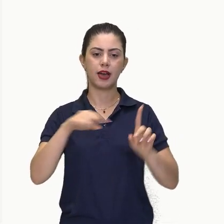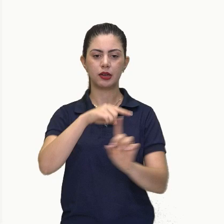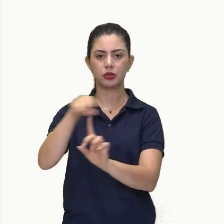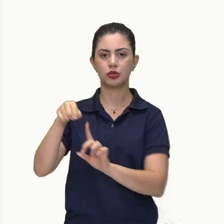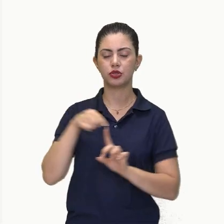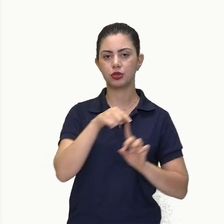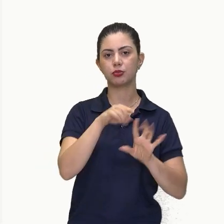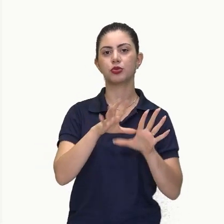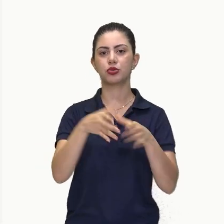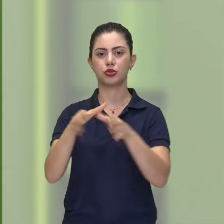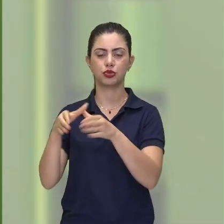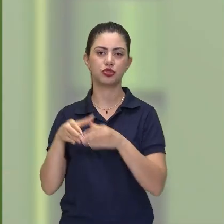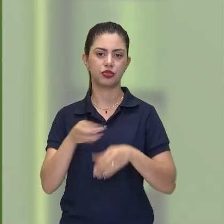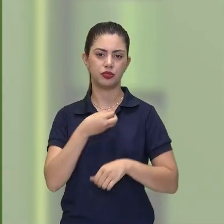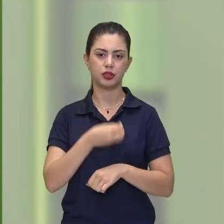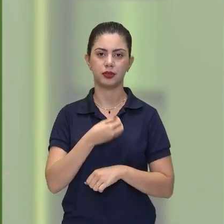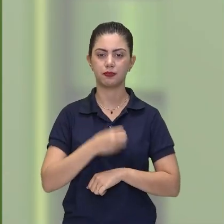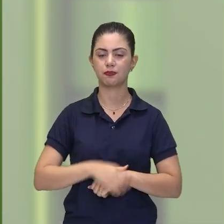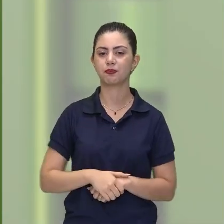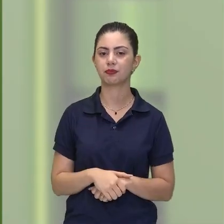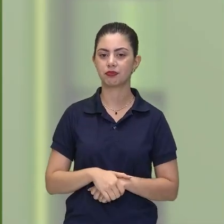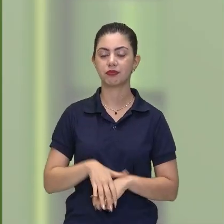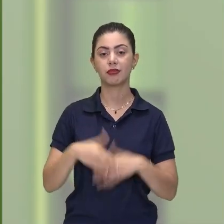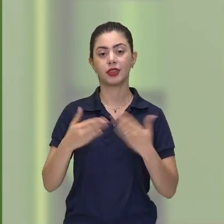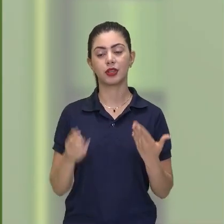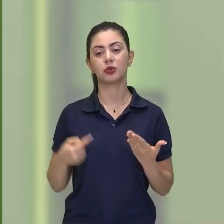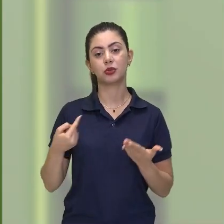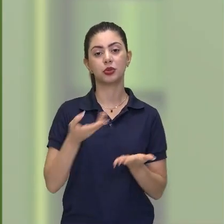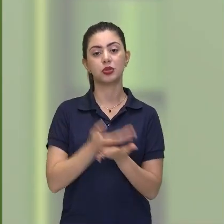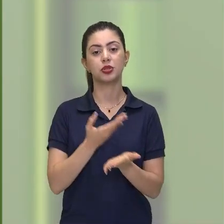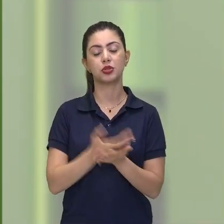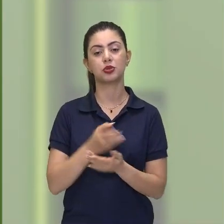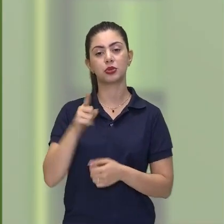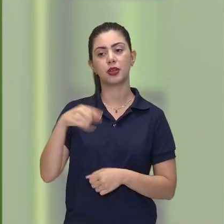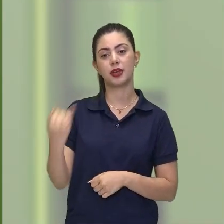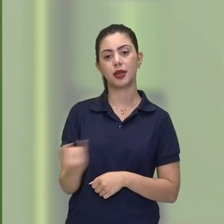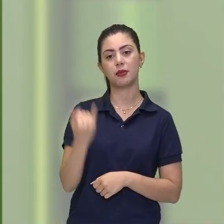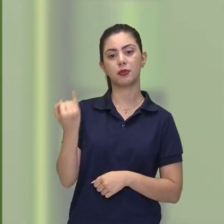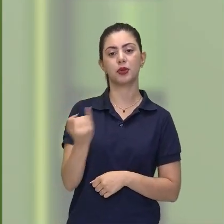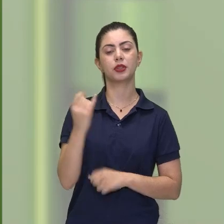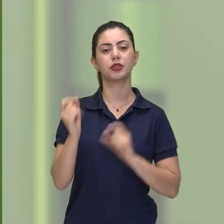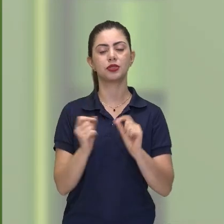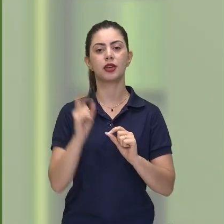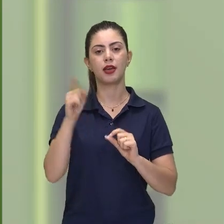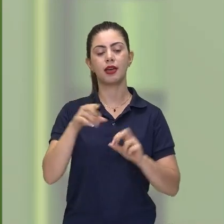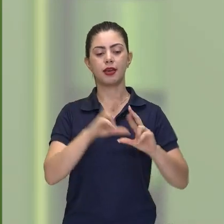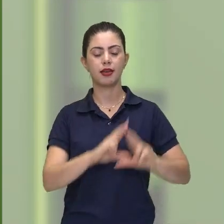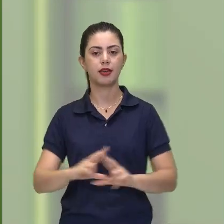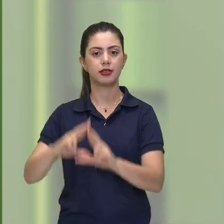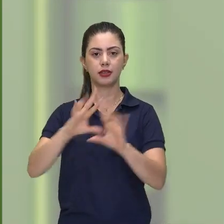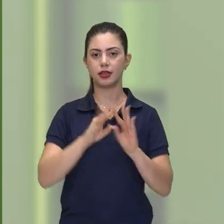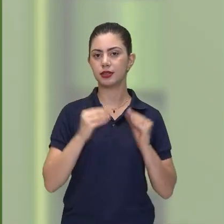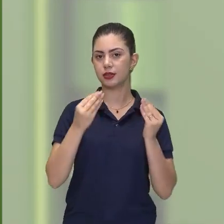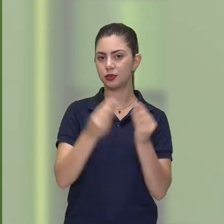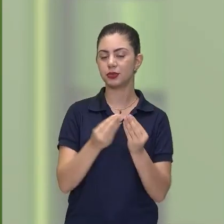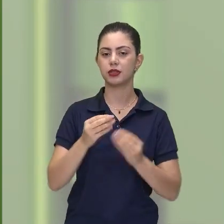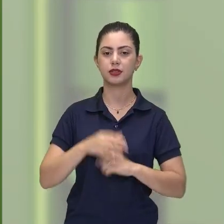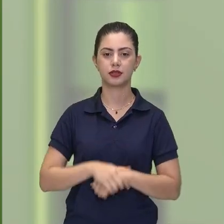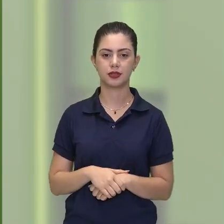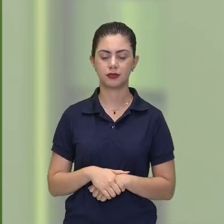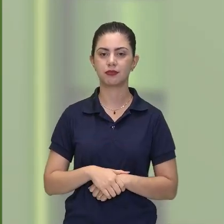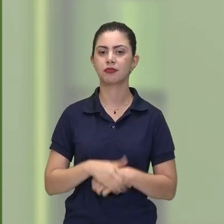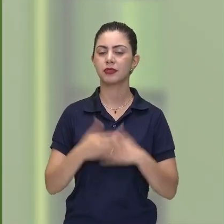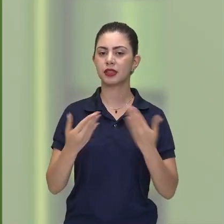diferentes organismos, tá? Então, aqui a gente fala também da importância dessa ciclagem da matéria nesse processo, né?